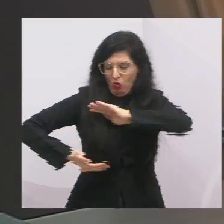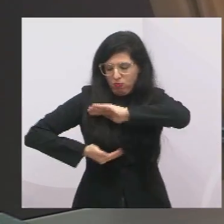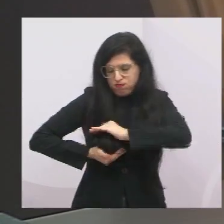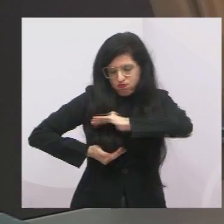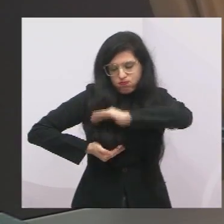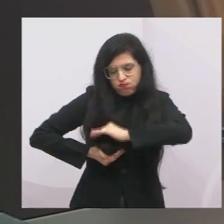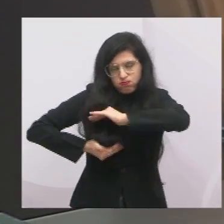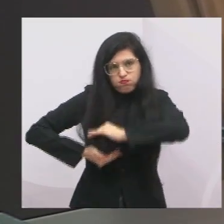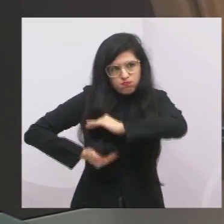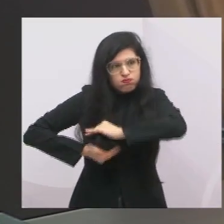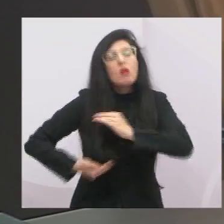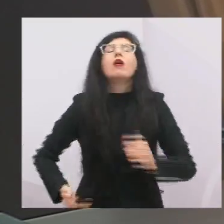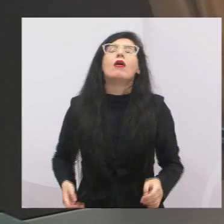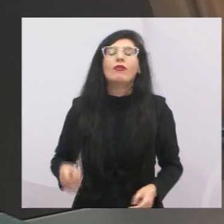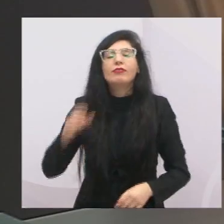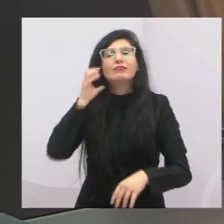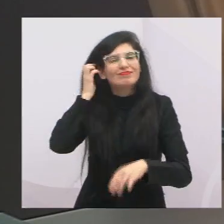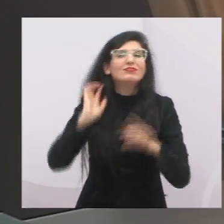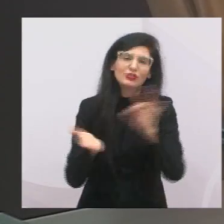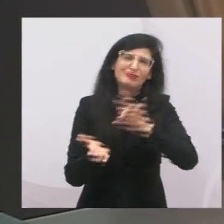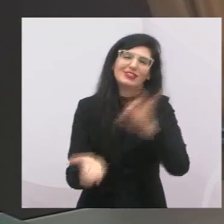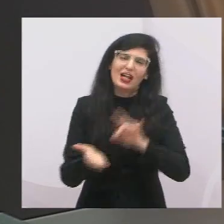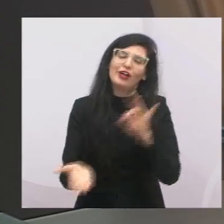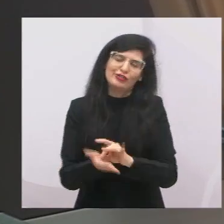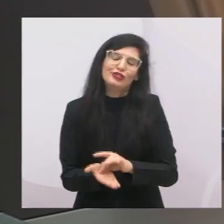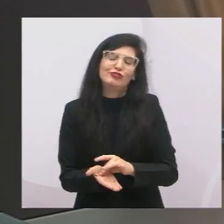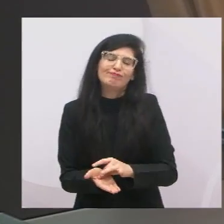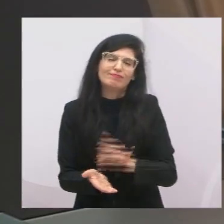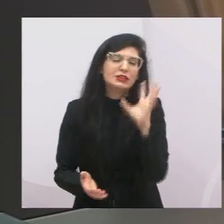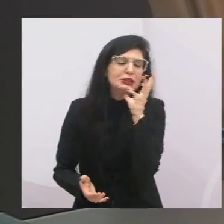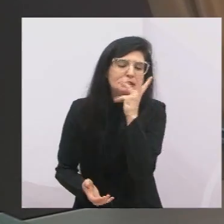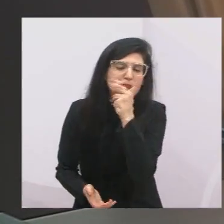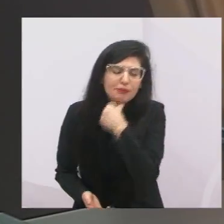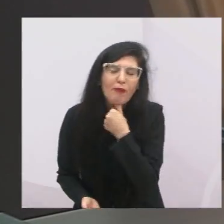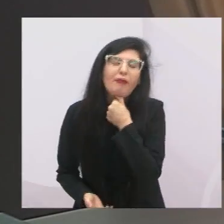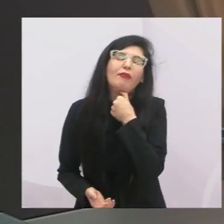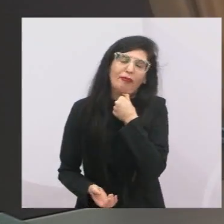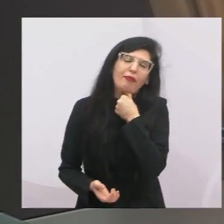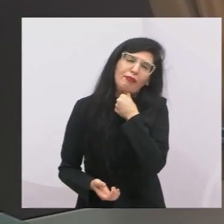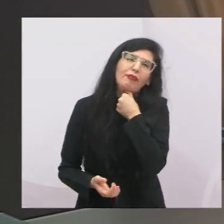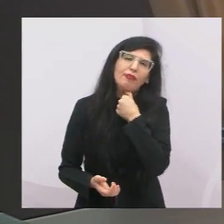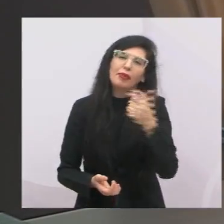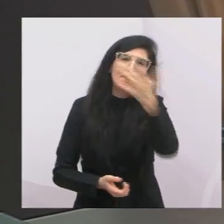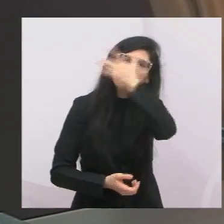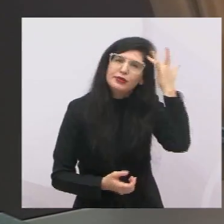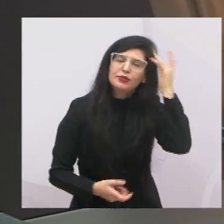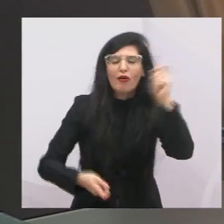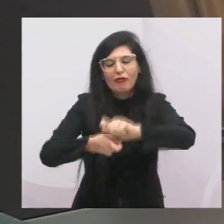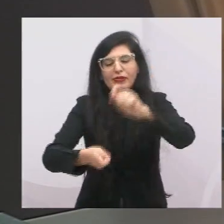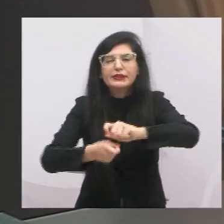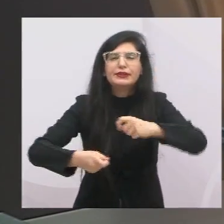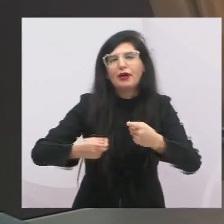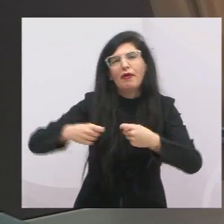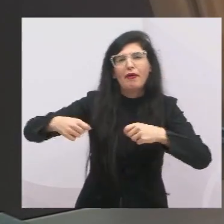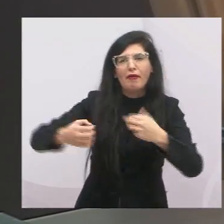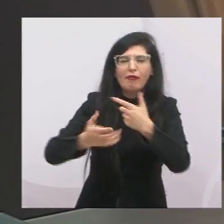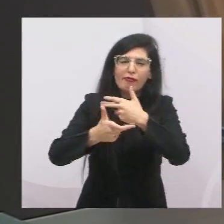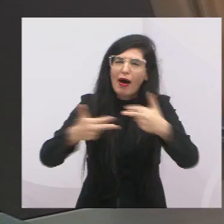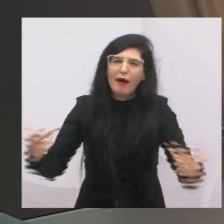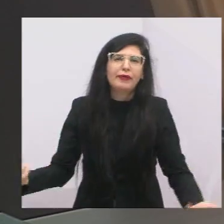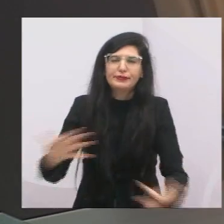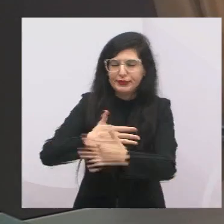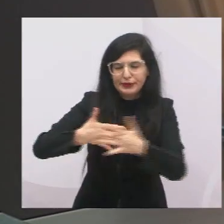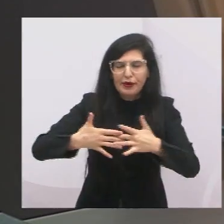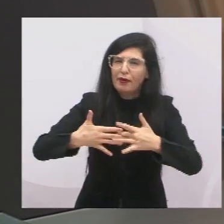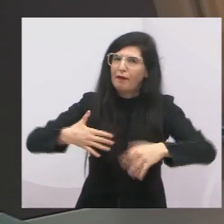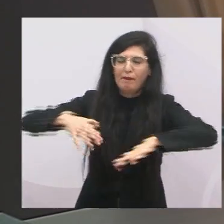mais complexo, e realmente a demora, a falta de acesso que as pacientes têm a exames, que hoje eles são feitos só na